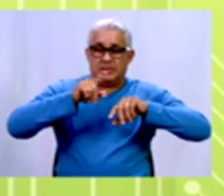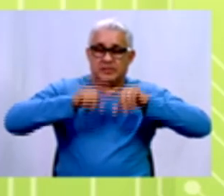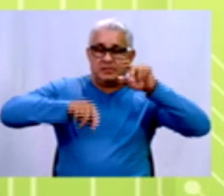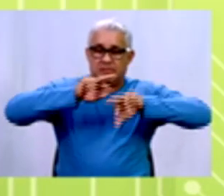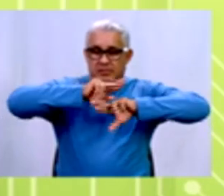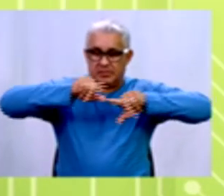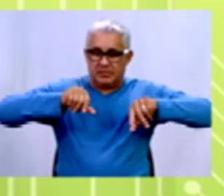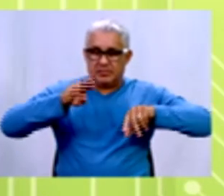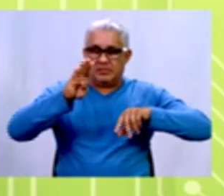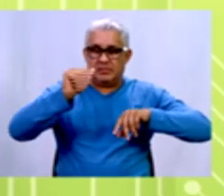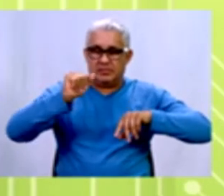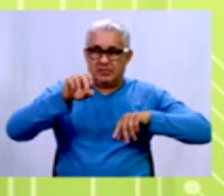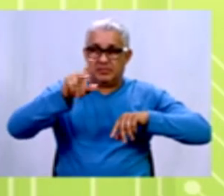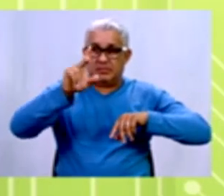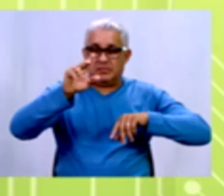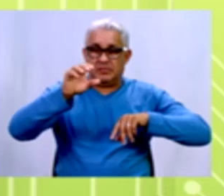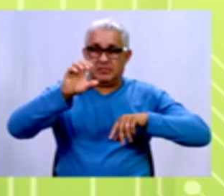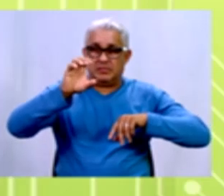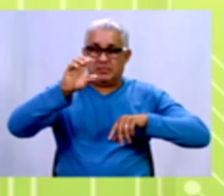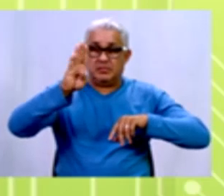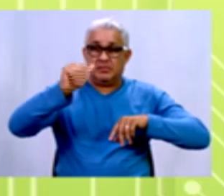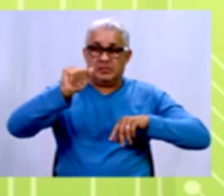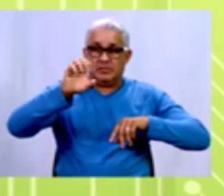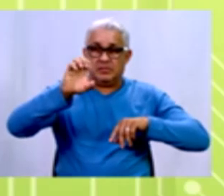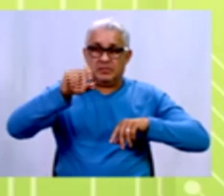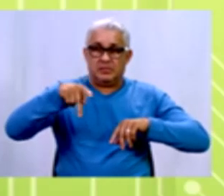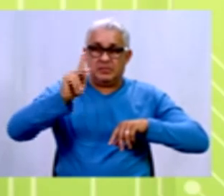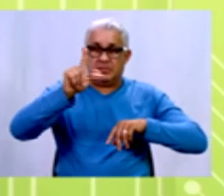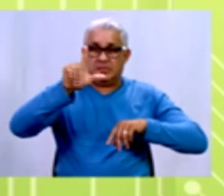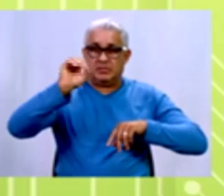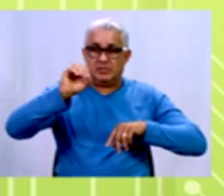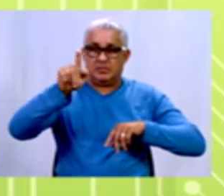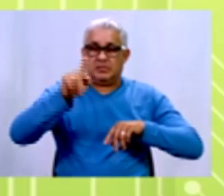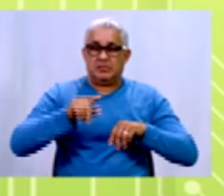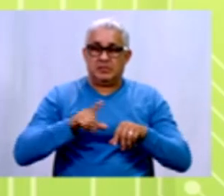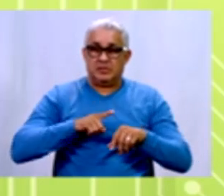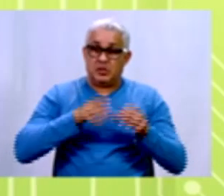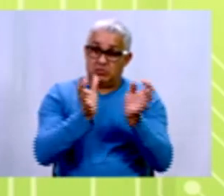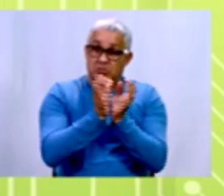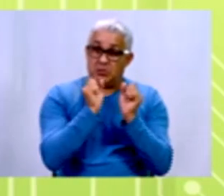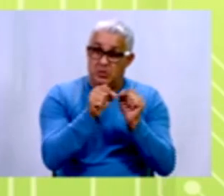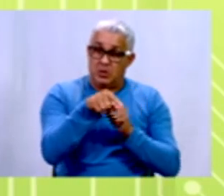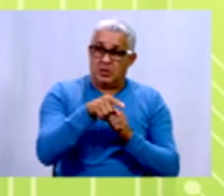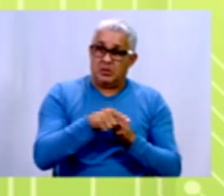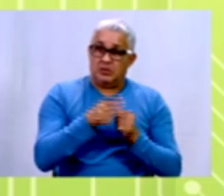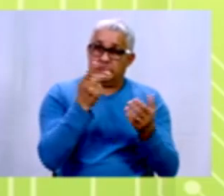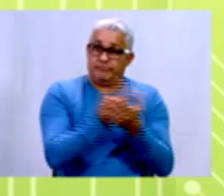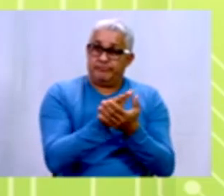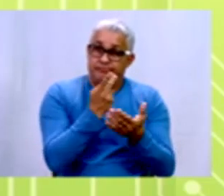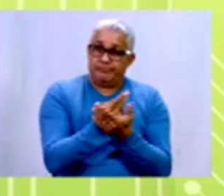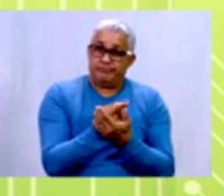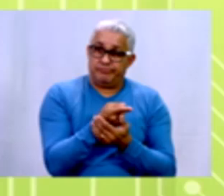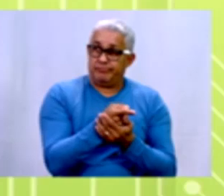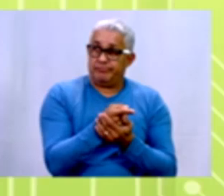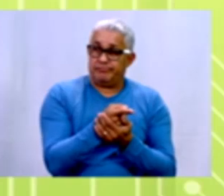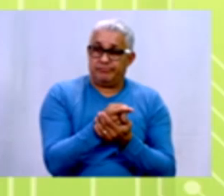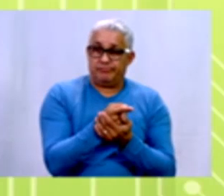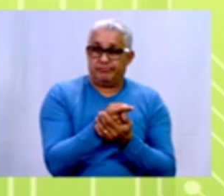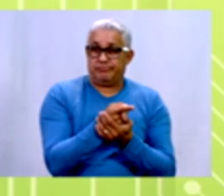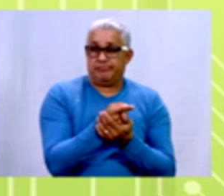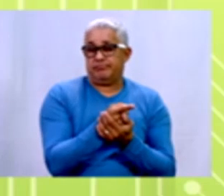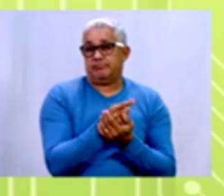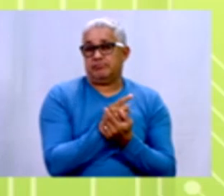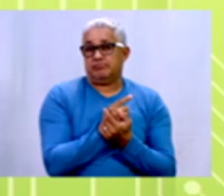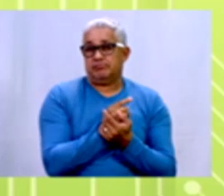bem priorizado. Porque veja o seguinte, o time ele pode eventualmente errar na estimativa que ele